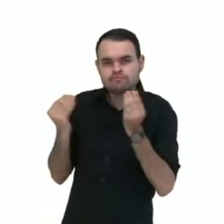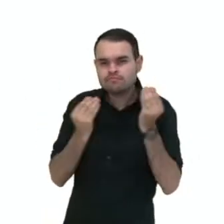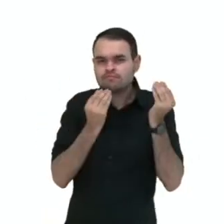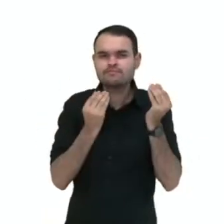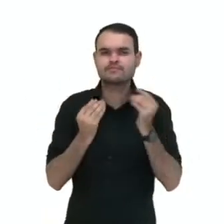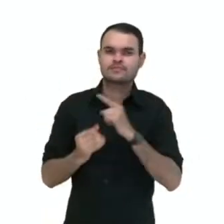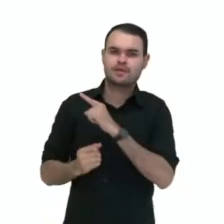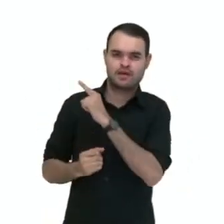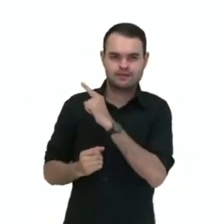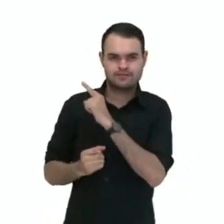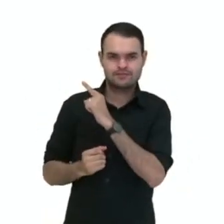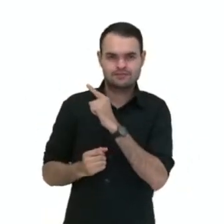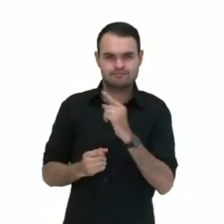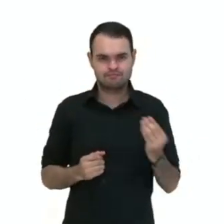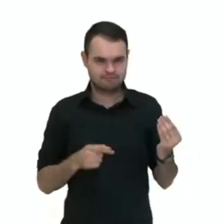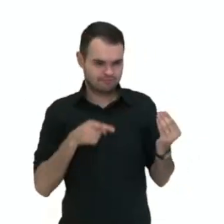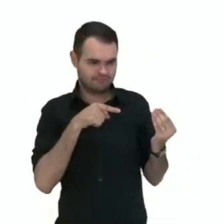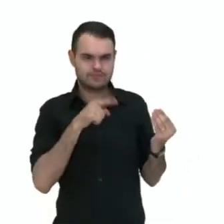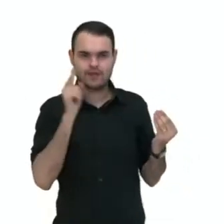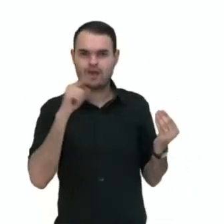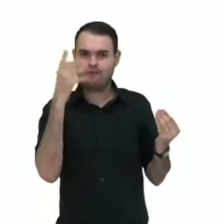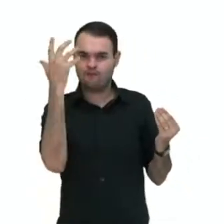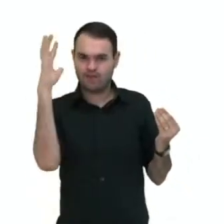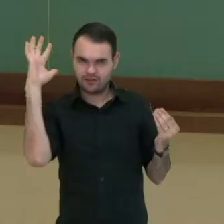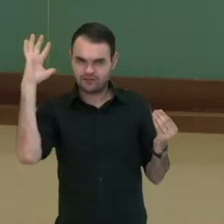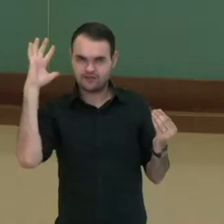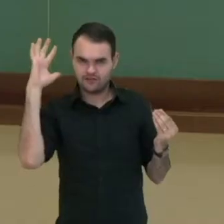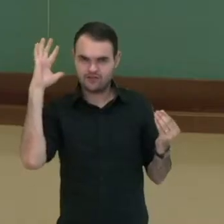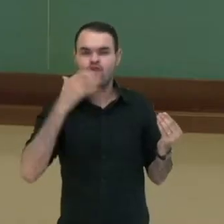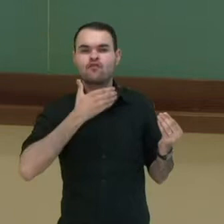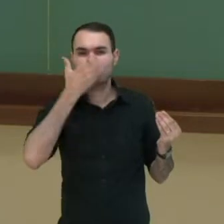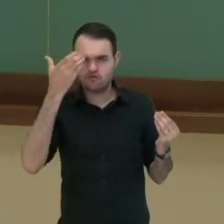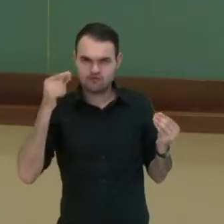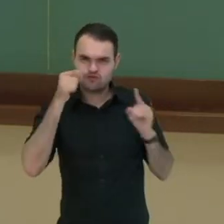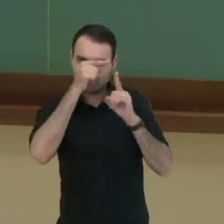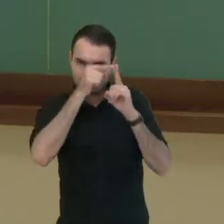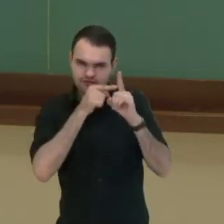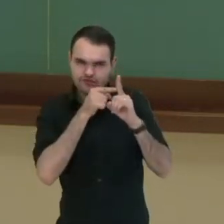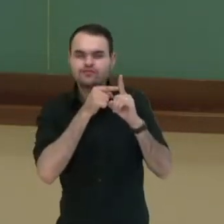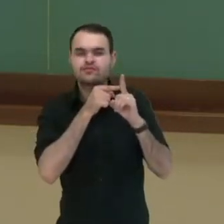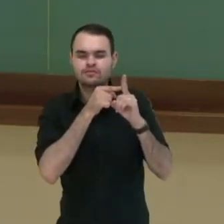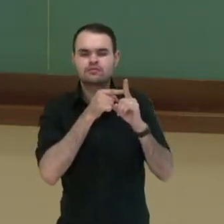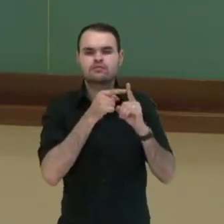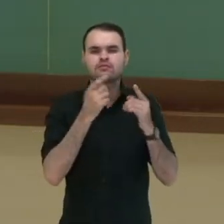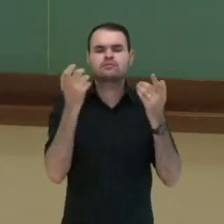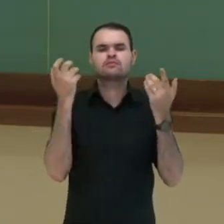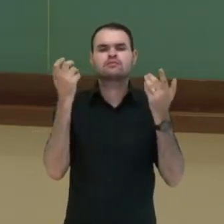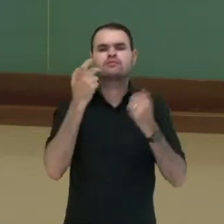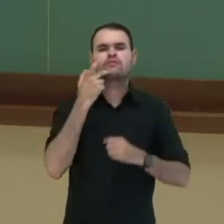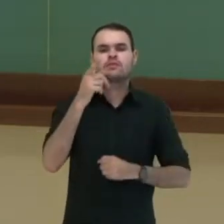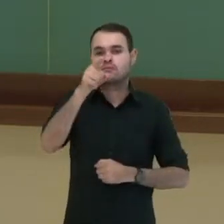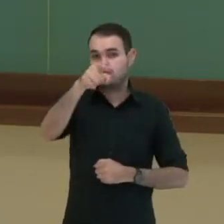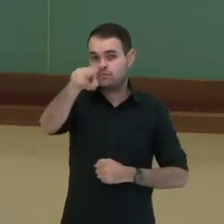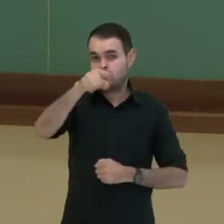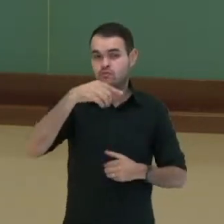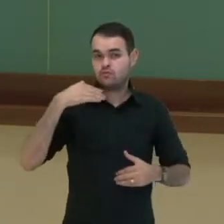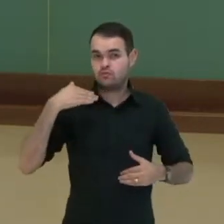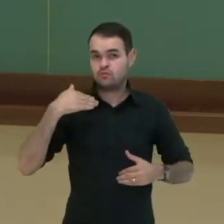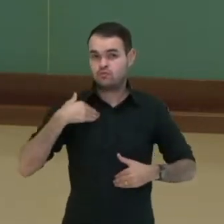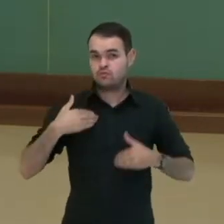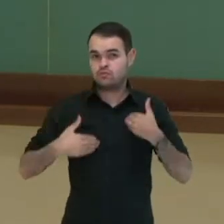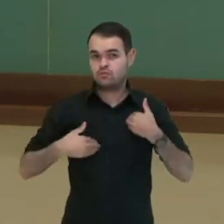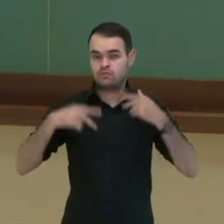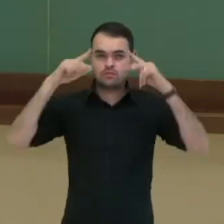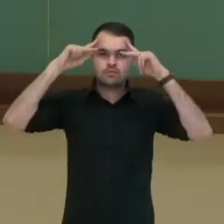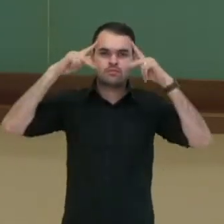ela tem aqui na mão dela uma fruta, um vegetal. Eu quero dizer para você o seguinte: o corpo humano é